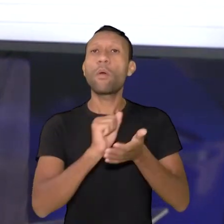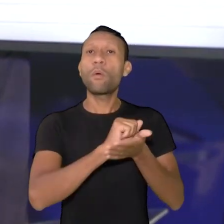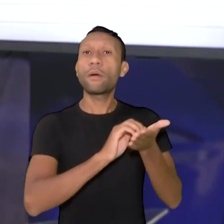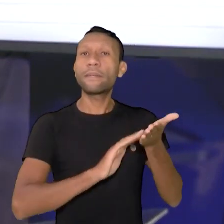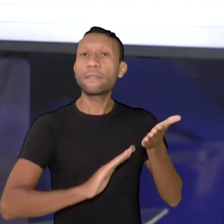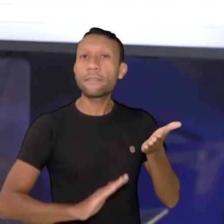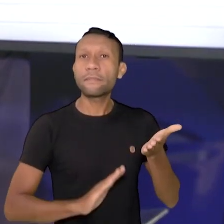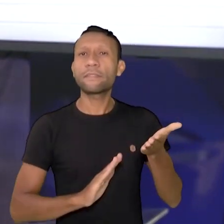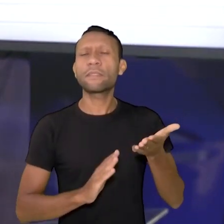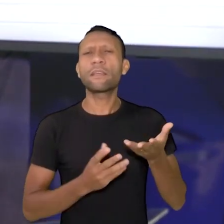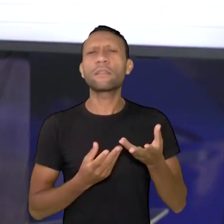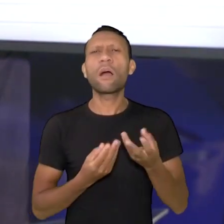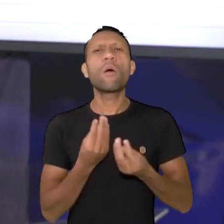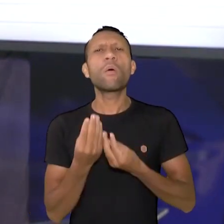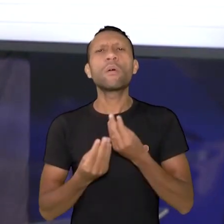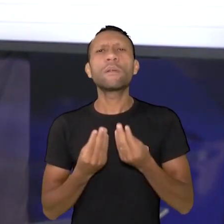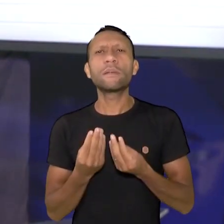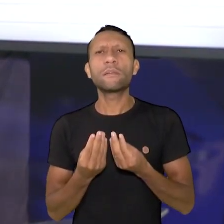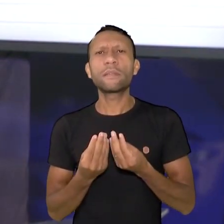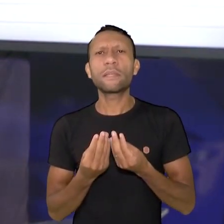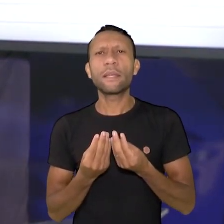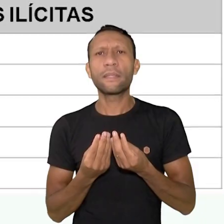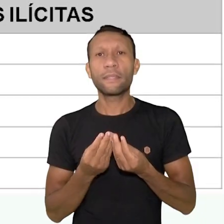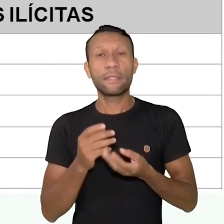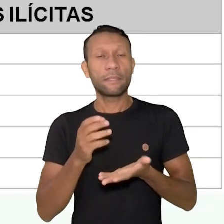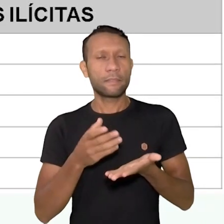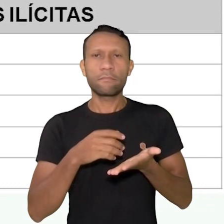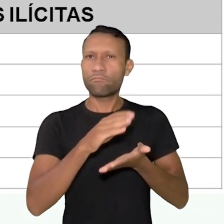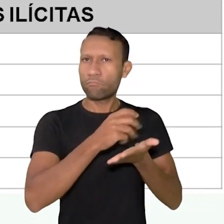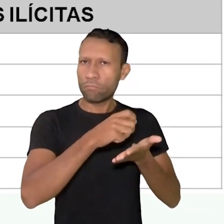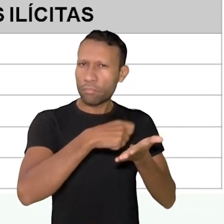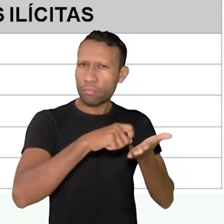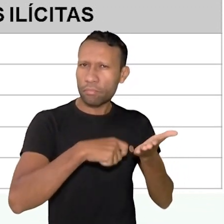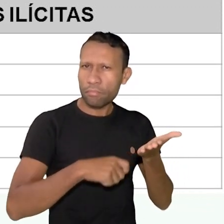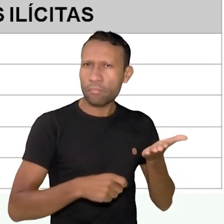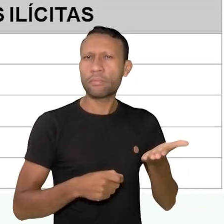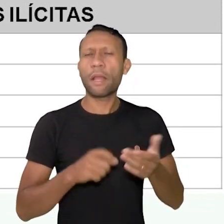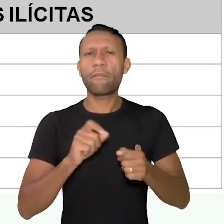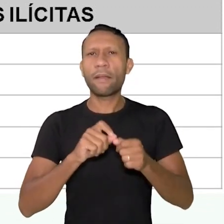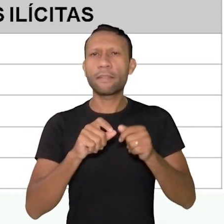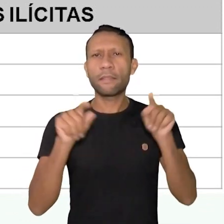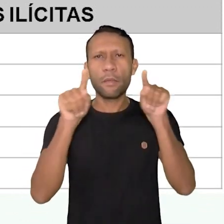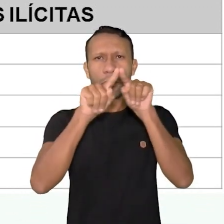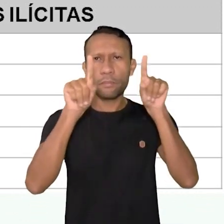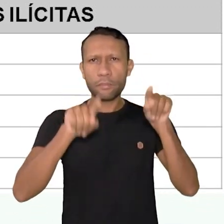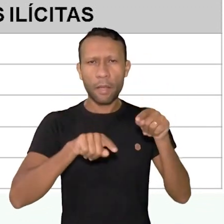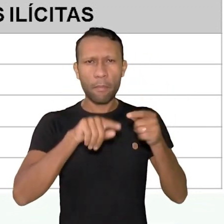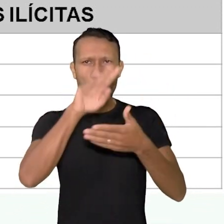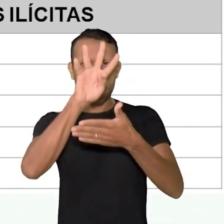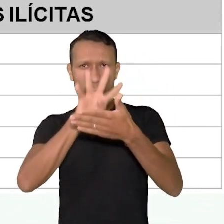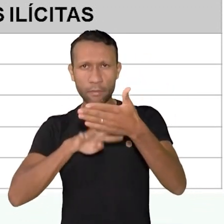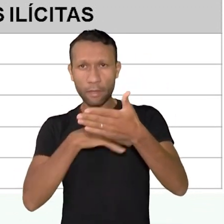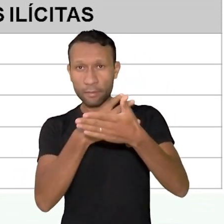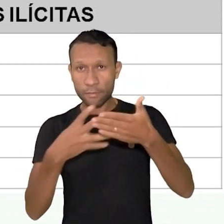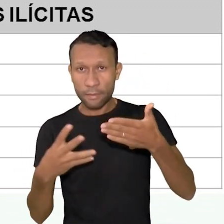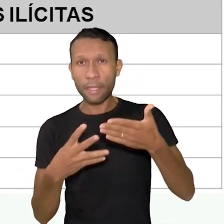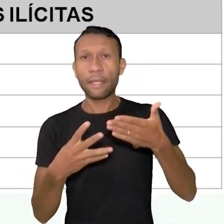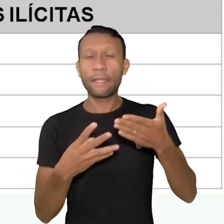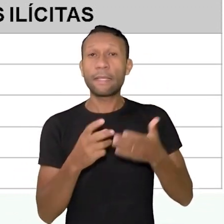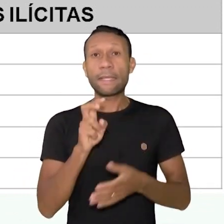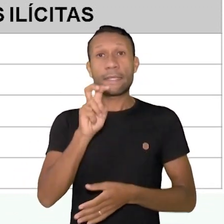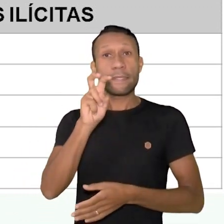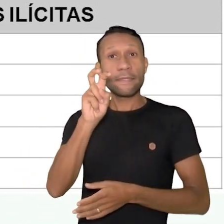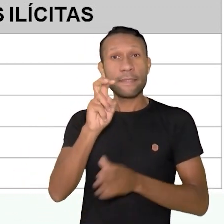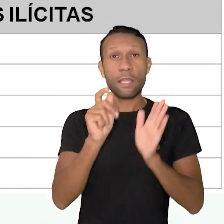do sistematize. O que seria isso? Ó, em seu caderno, realize a construção de uma tabela com 5 drogas consideradas lícitas